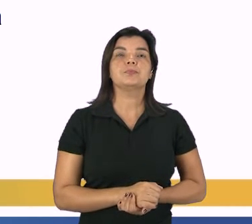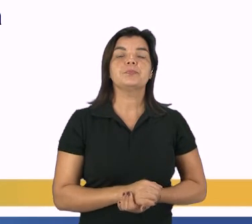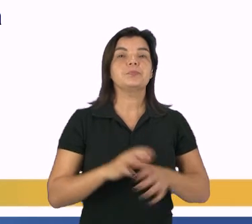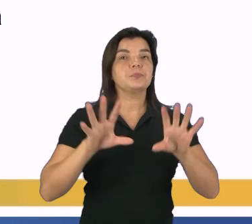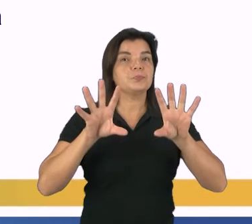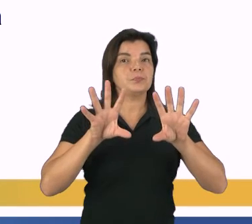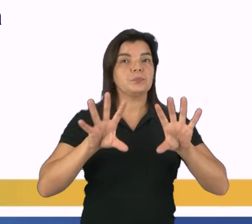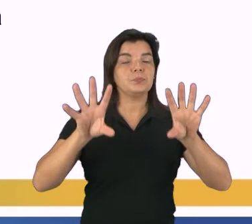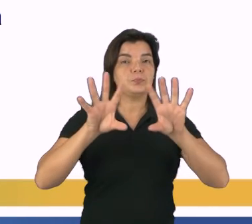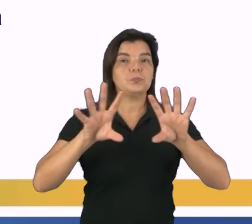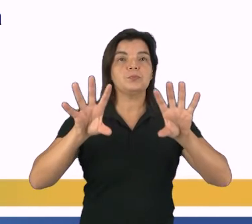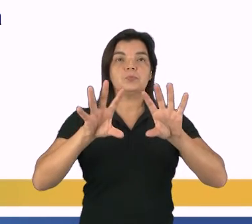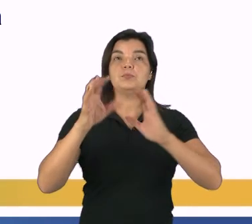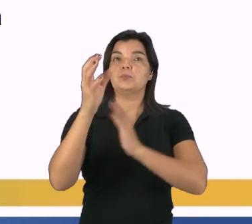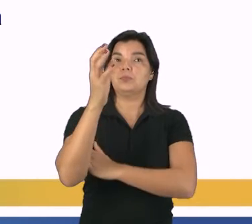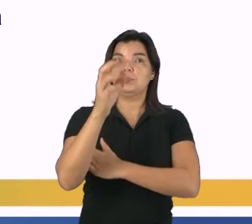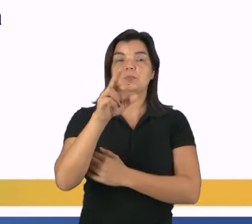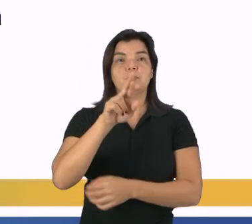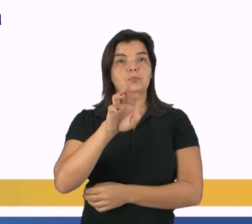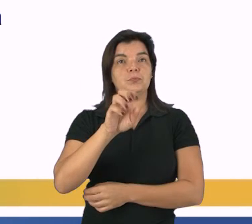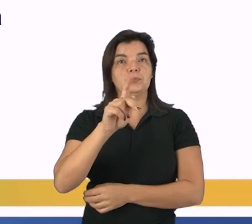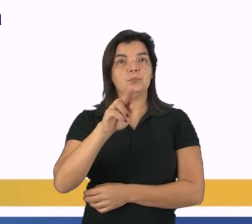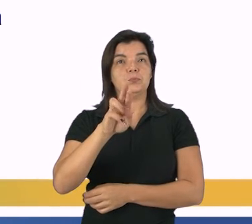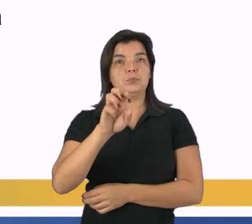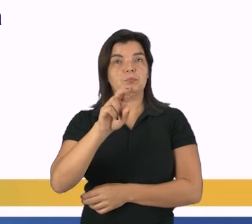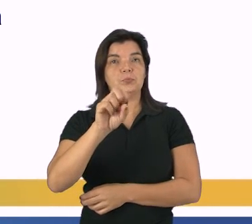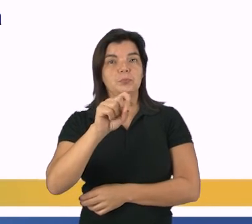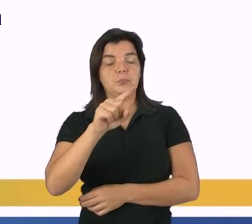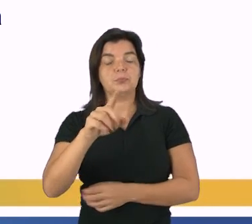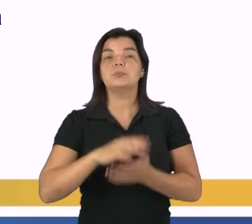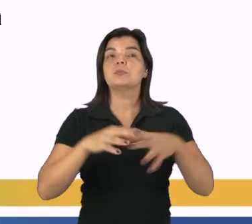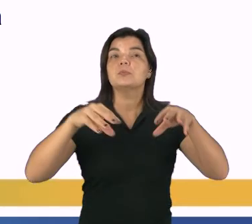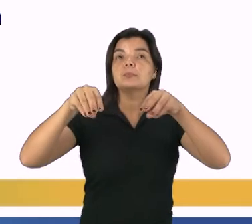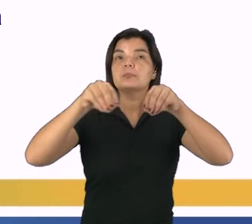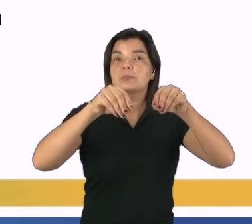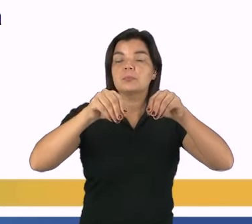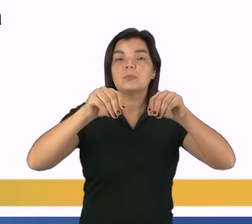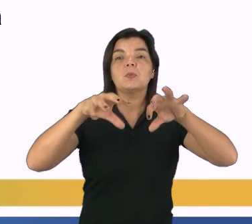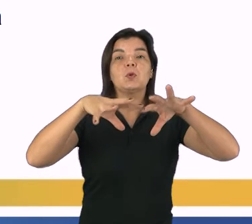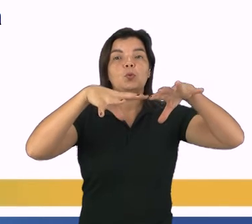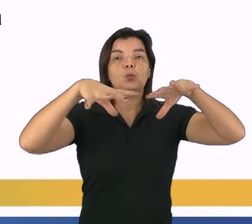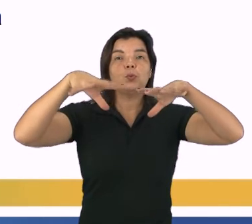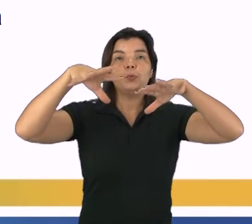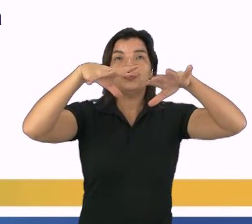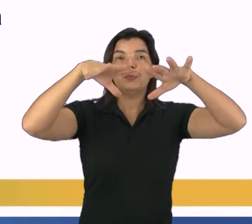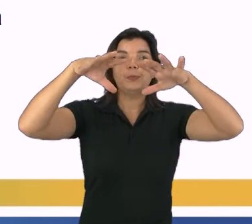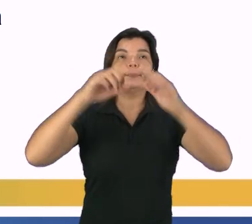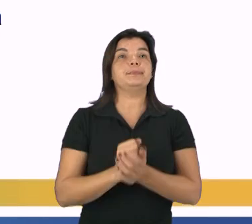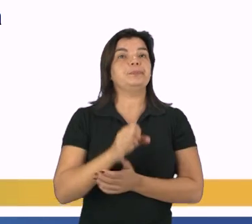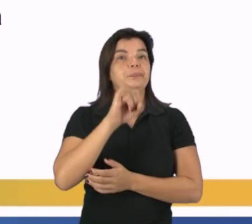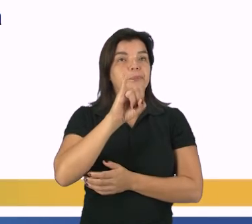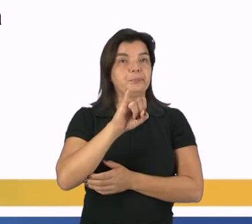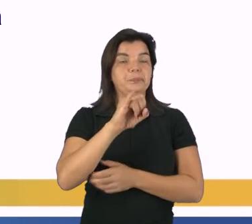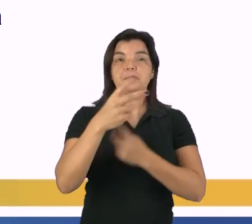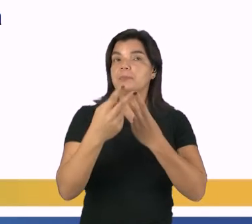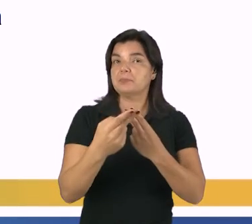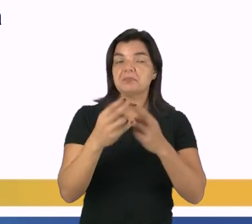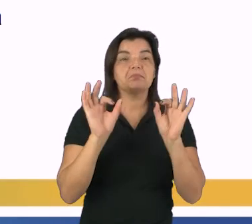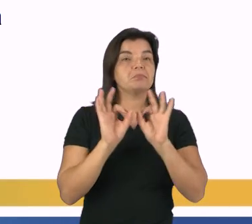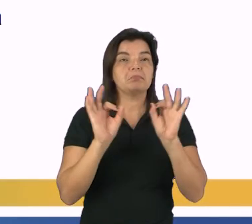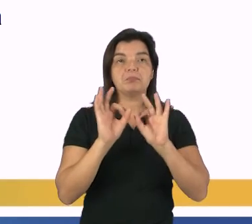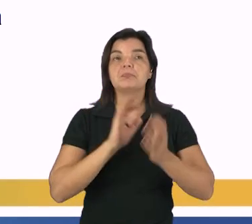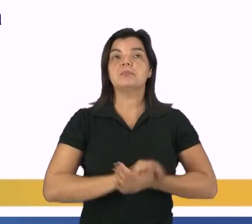a atração gravitacional equilibre exatamente a repulsão elétrica, de tal forma que as partículas de